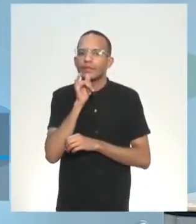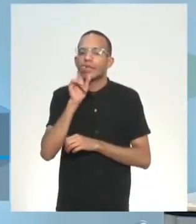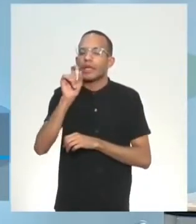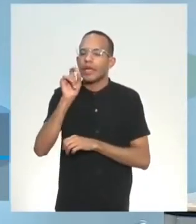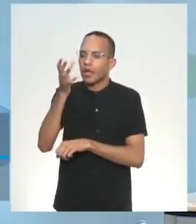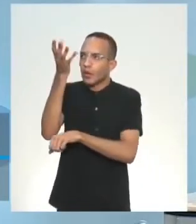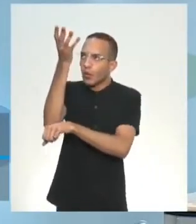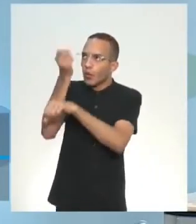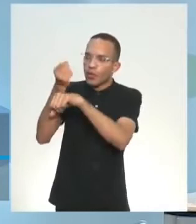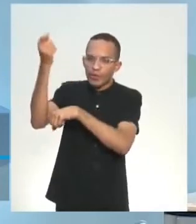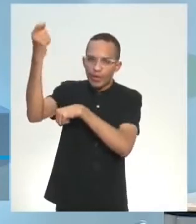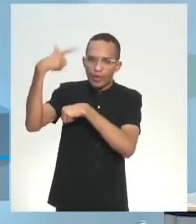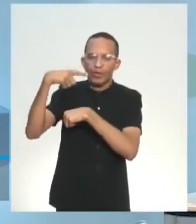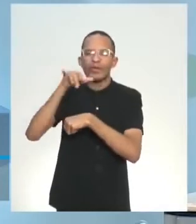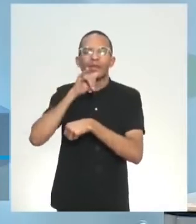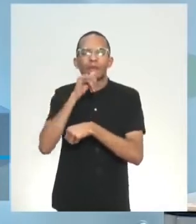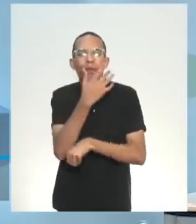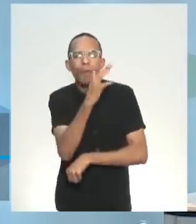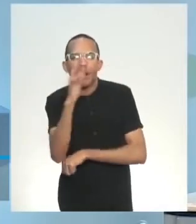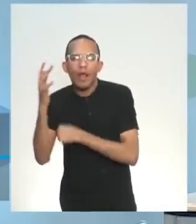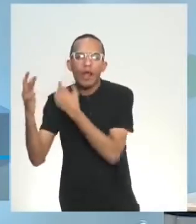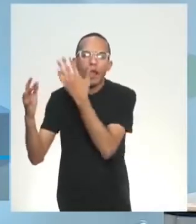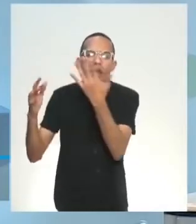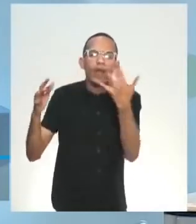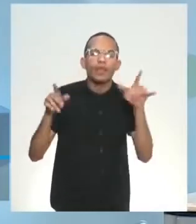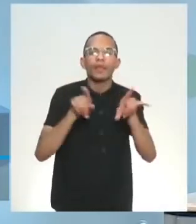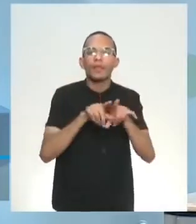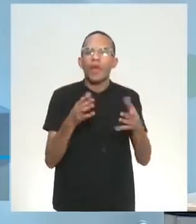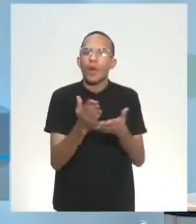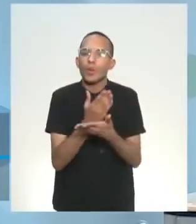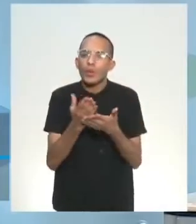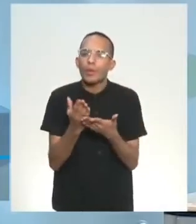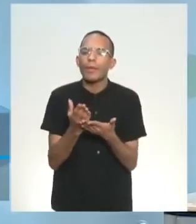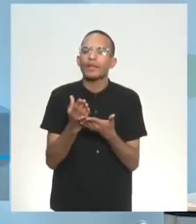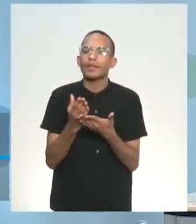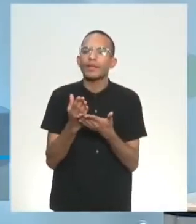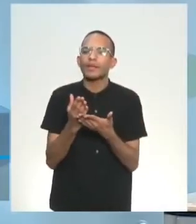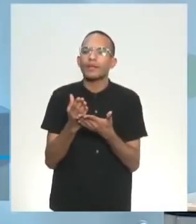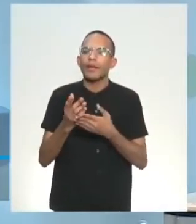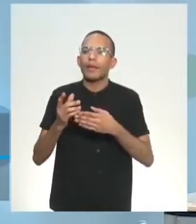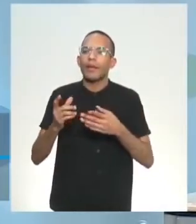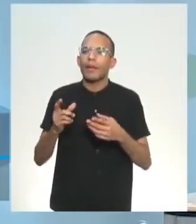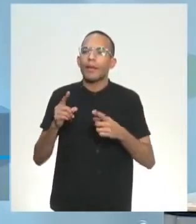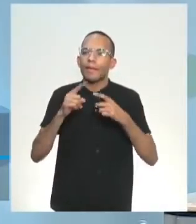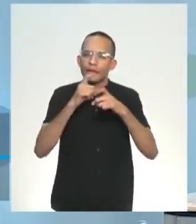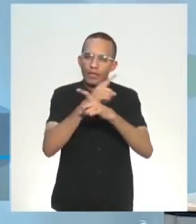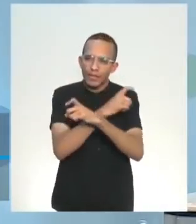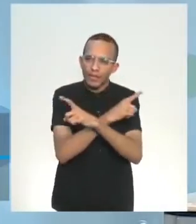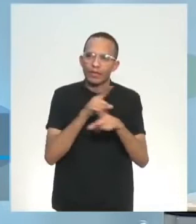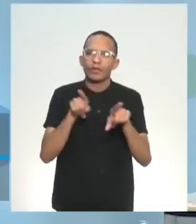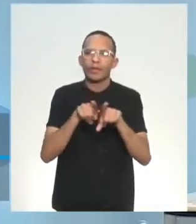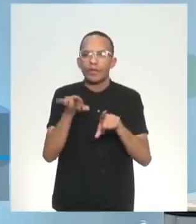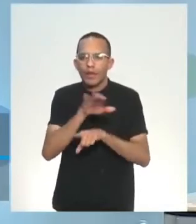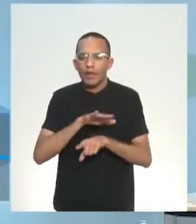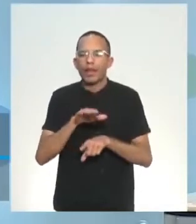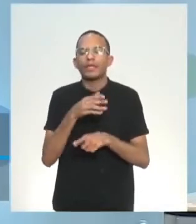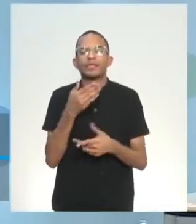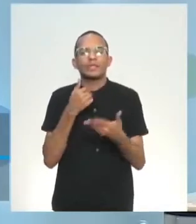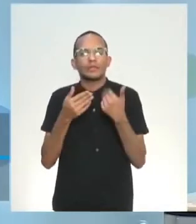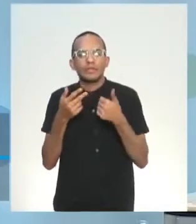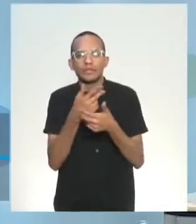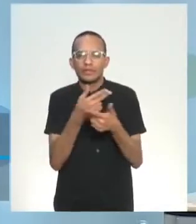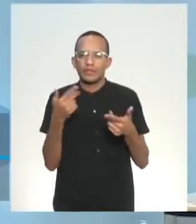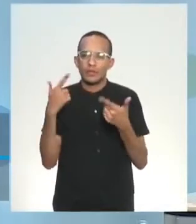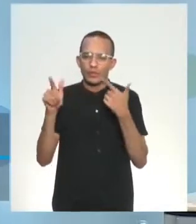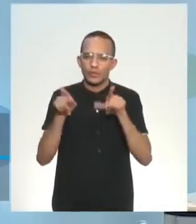planta, né? Algas, algumas bactérias, né? E quem são os outros? Quem se alimenta desses caras aí e de